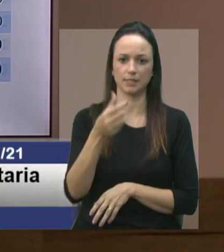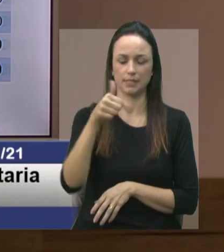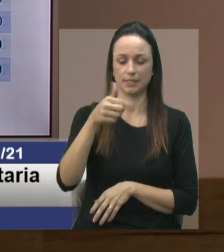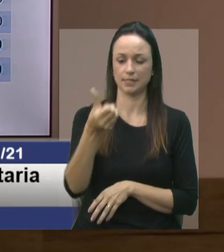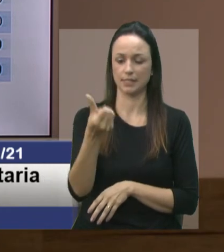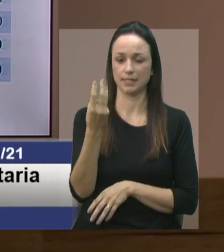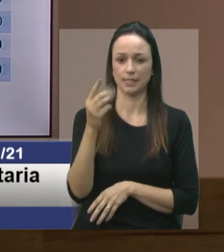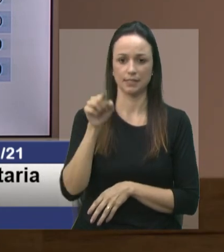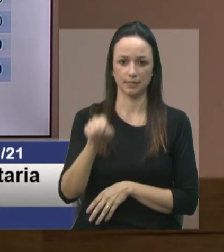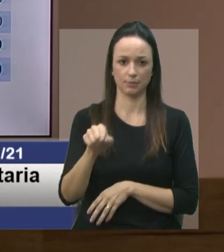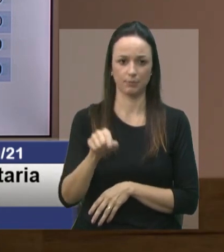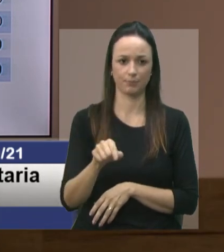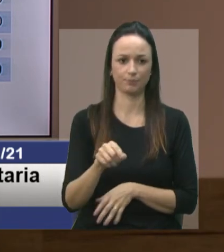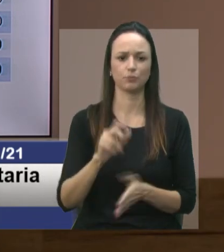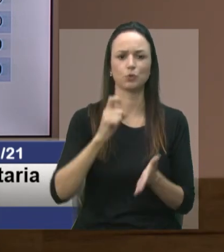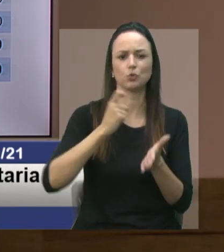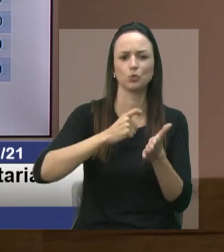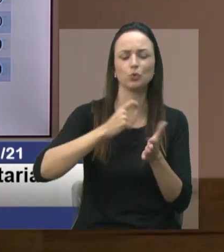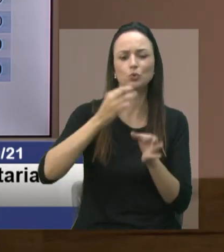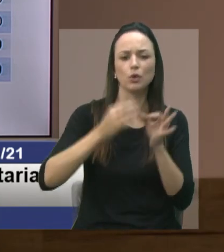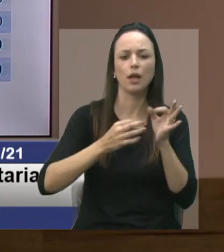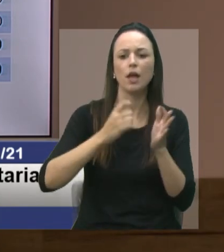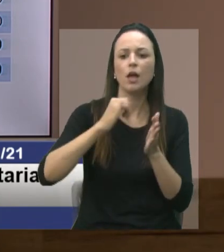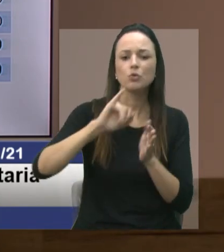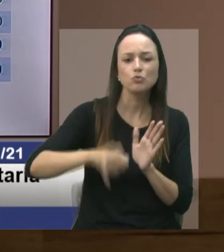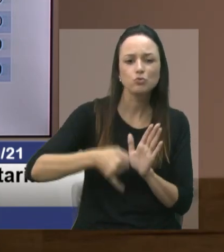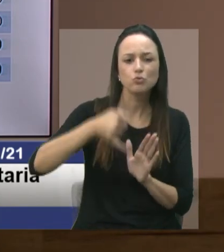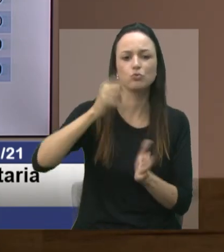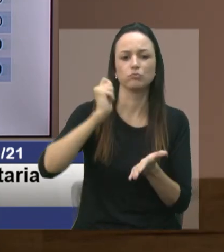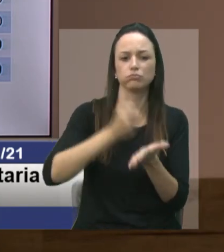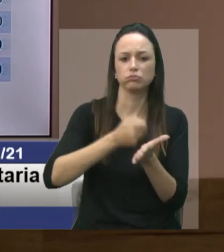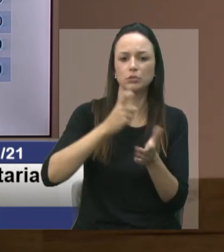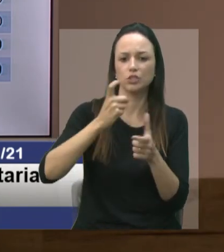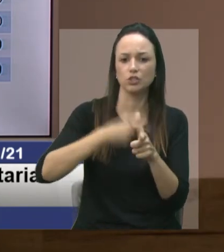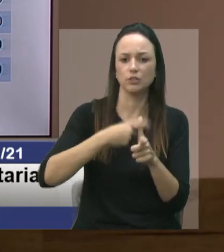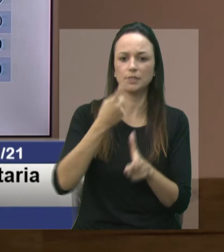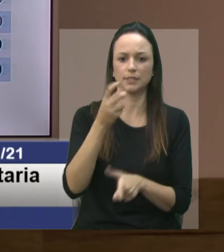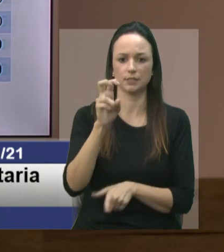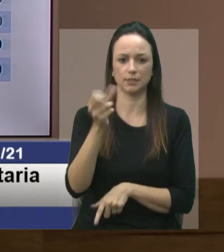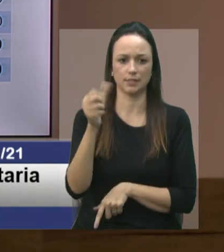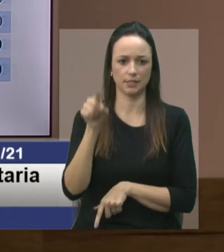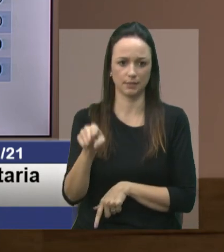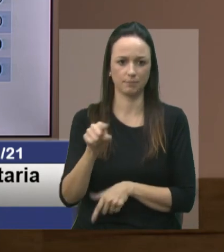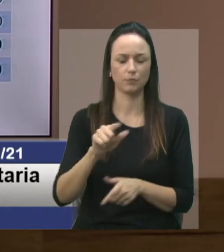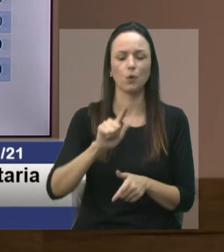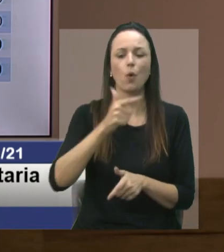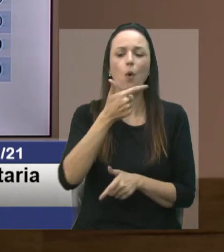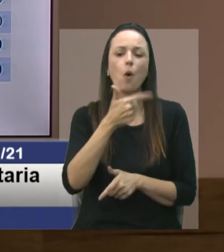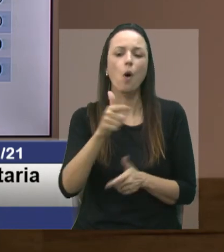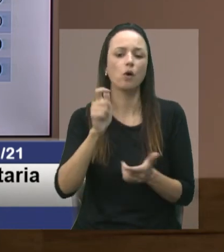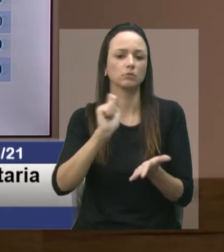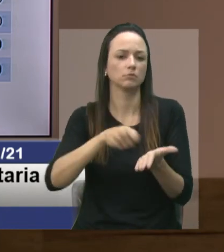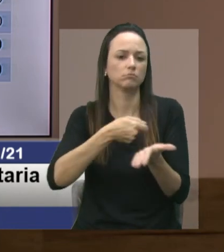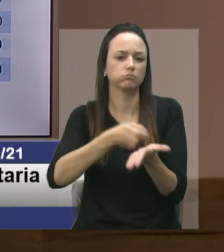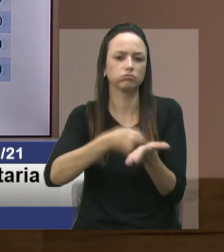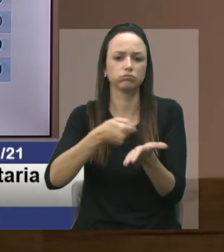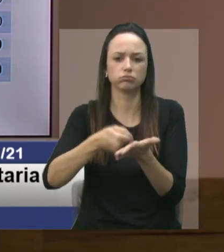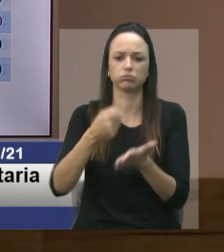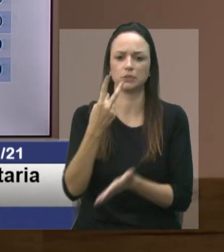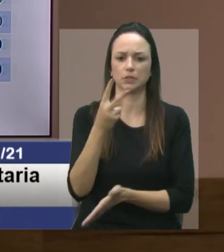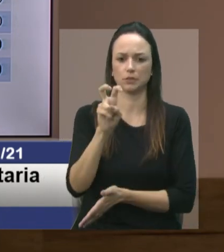R$ 177.763.000. Juros e encargos da dívida, R$ 156.000. Outras despesas correntes,